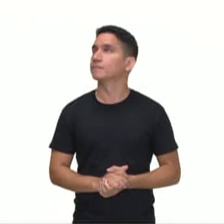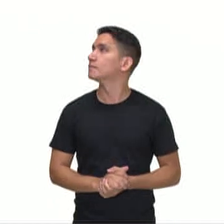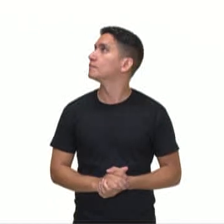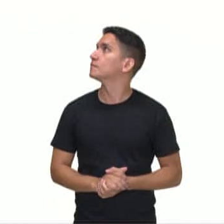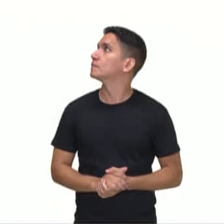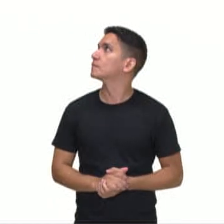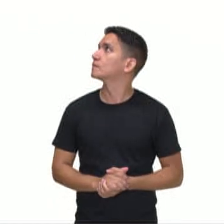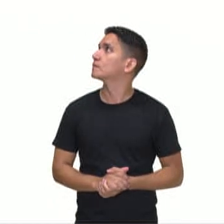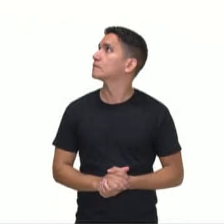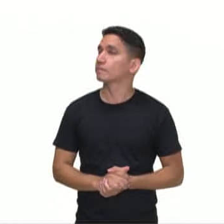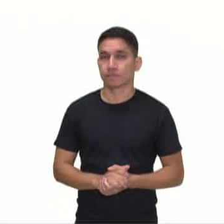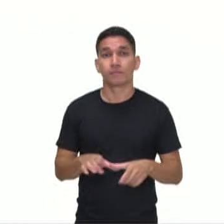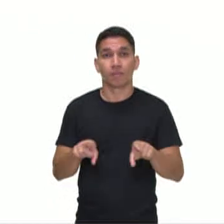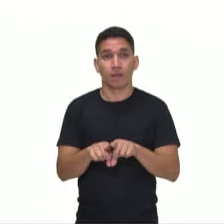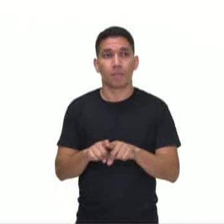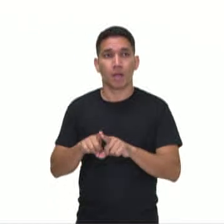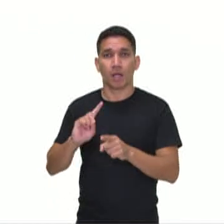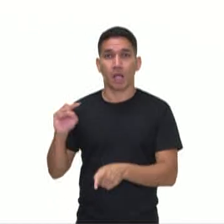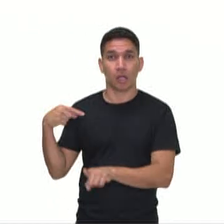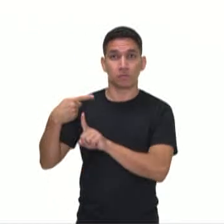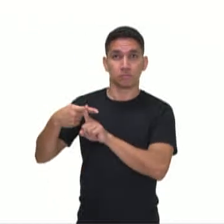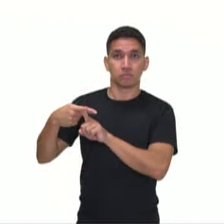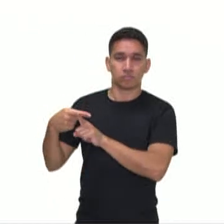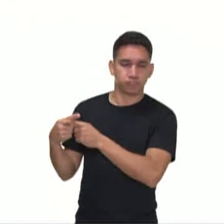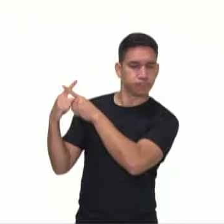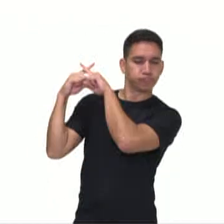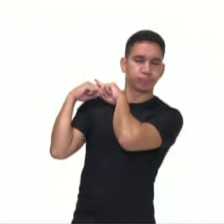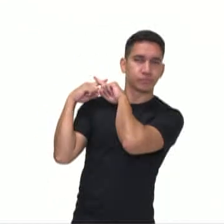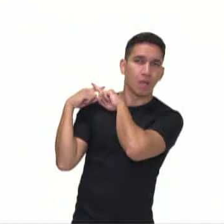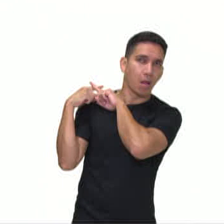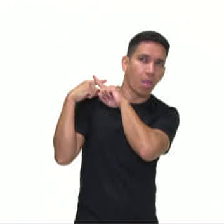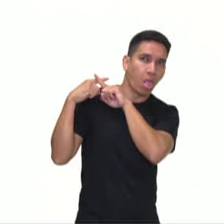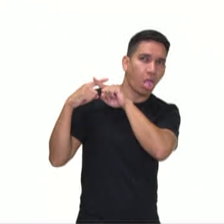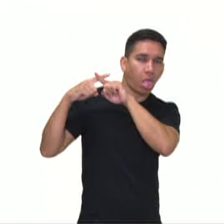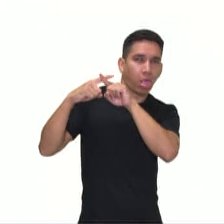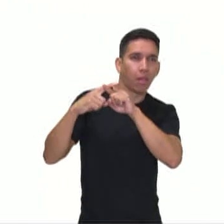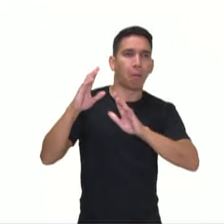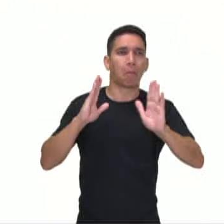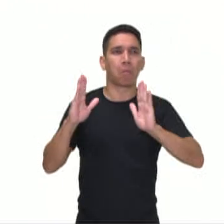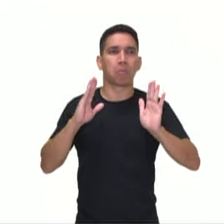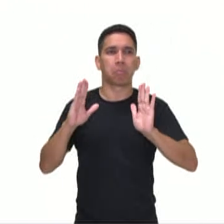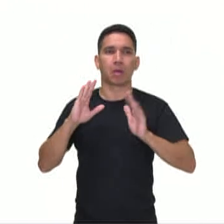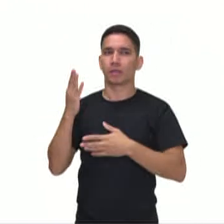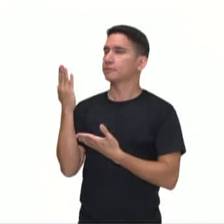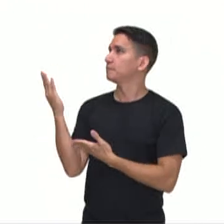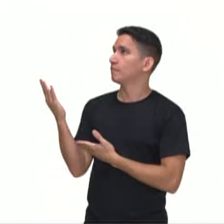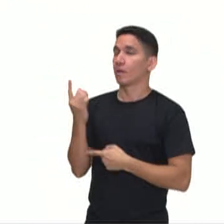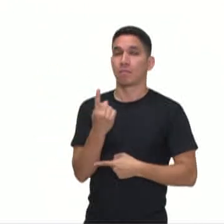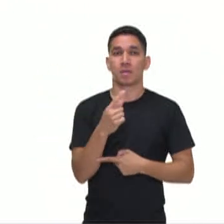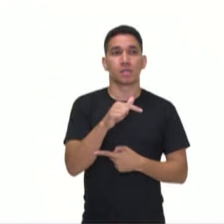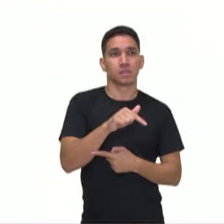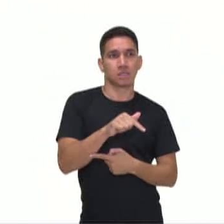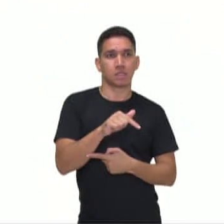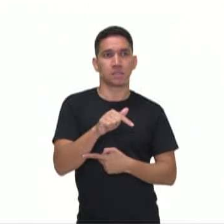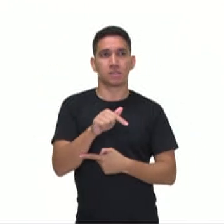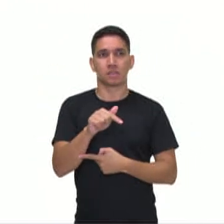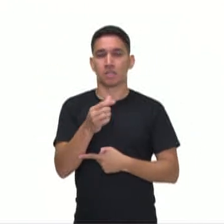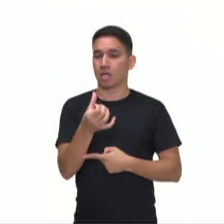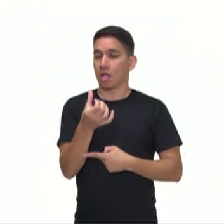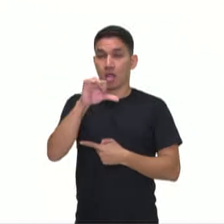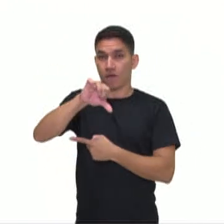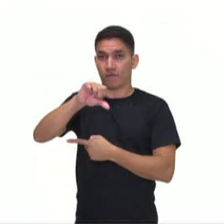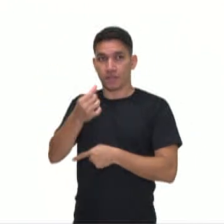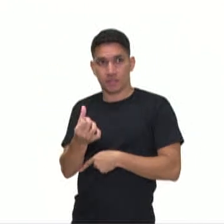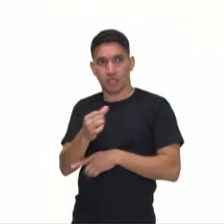Aqui de novo, ó, carregamento da cruz, né, 1796 e 1799, no Santuário de